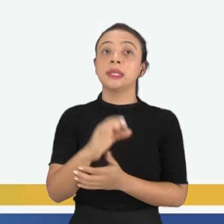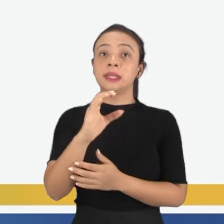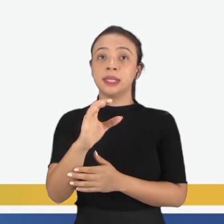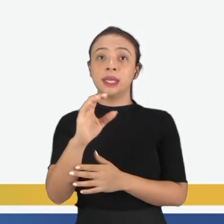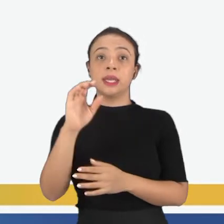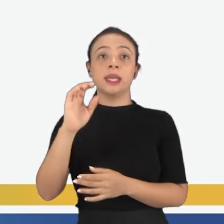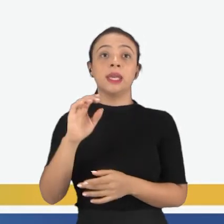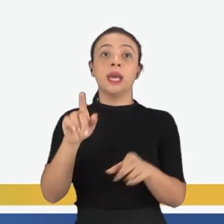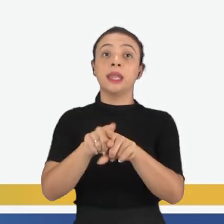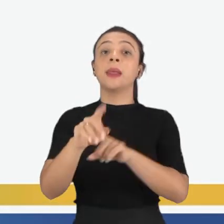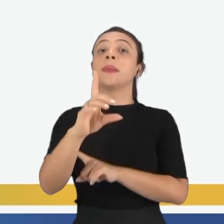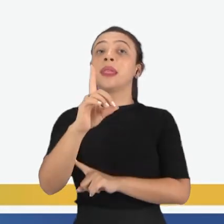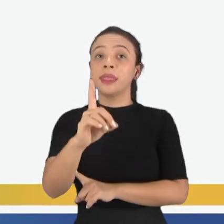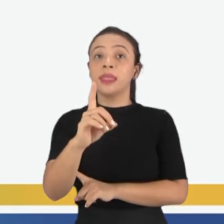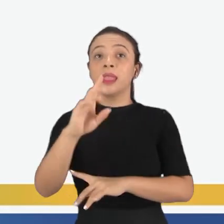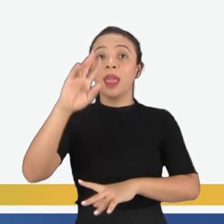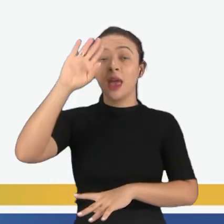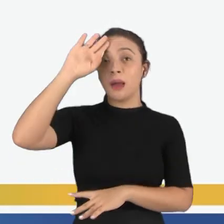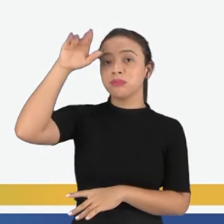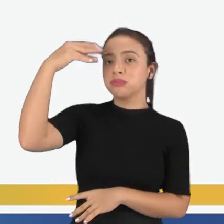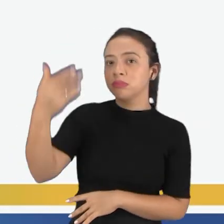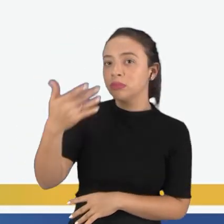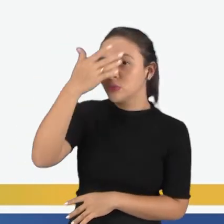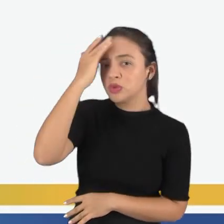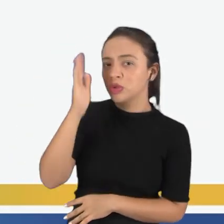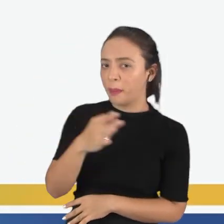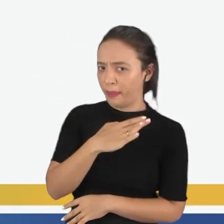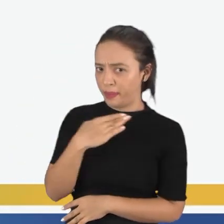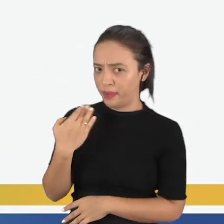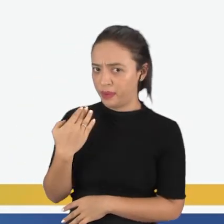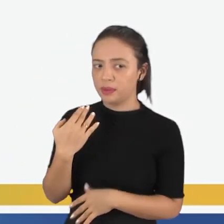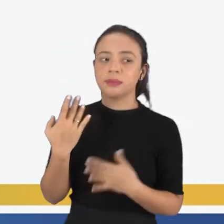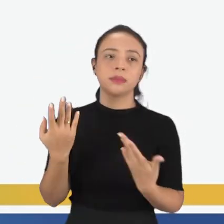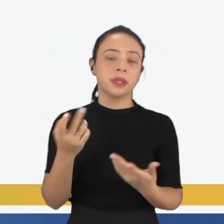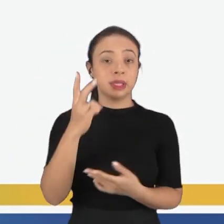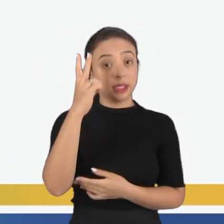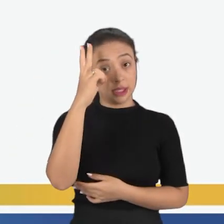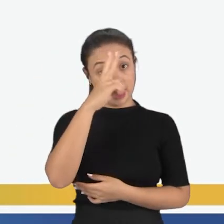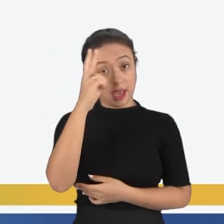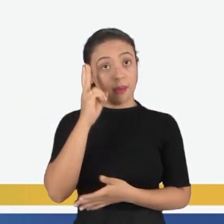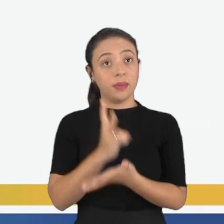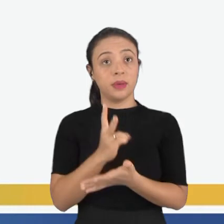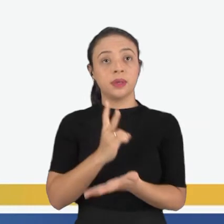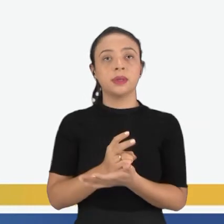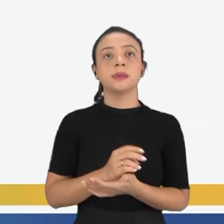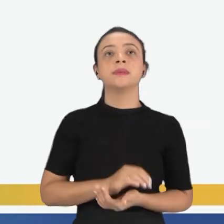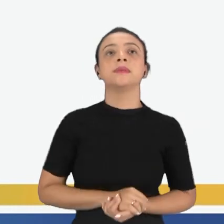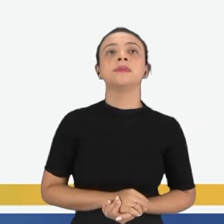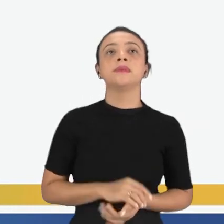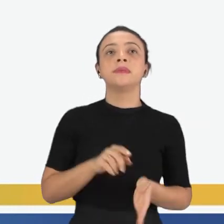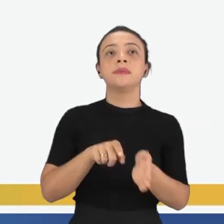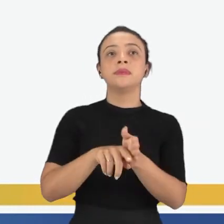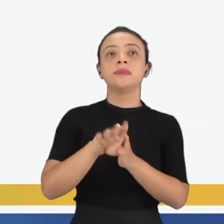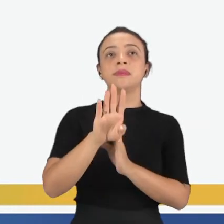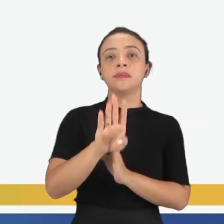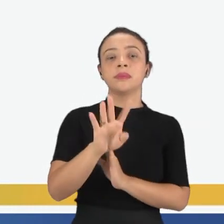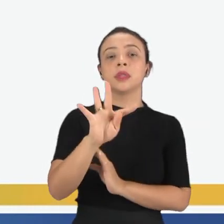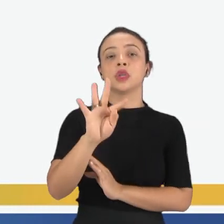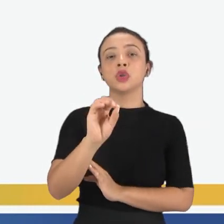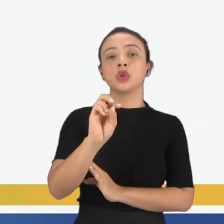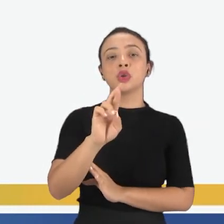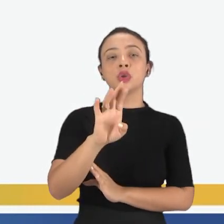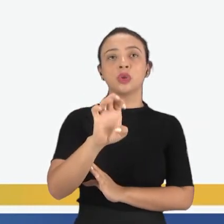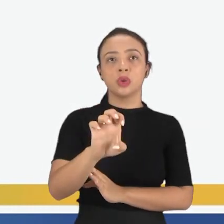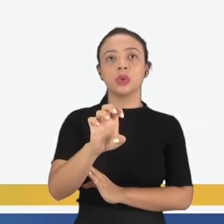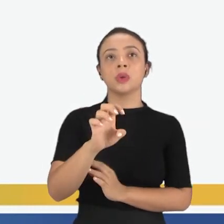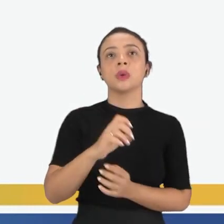pessoas mortas? Homenagear as pessoas mortas, né, gente? Não esqueçam dessa função. E a dança do toré,